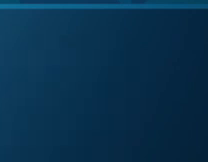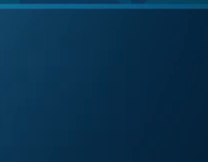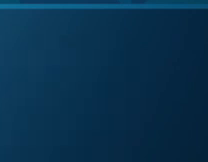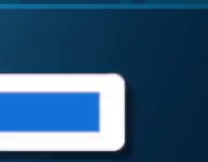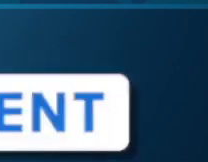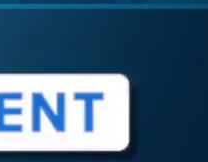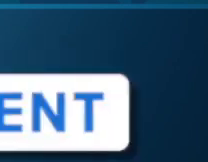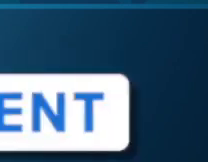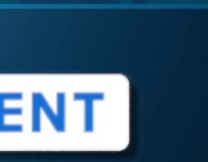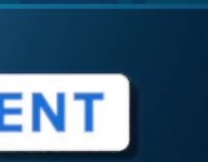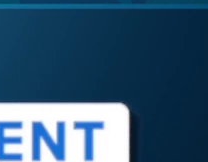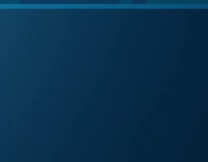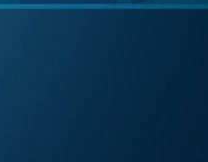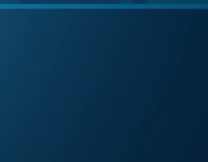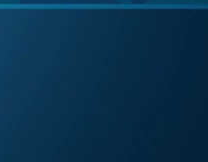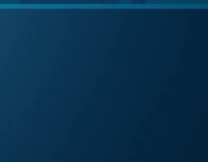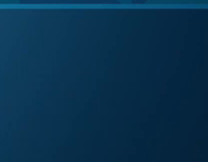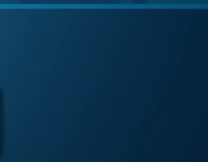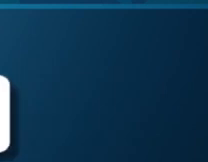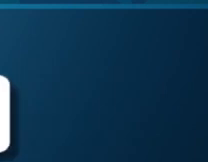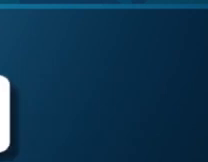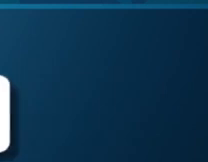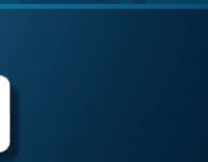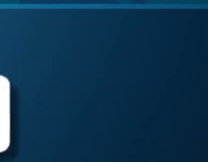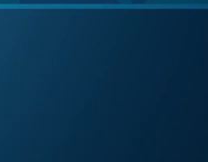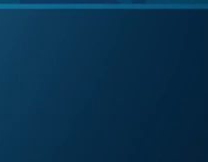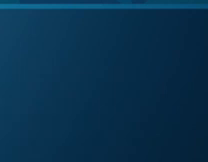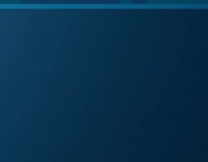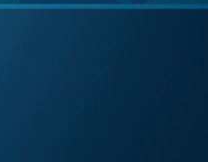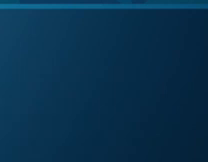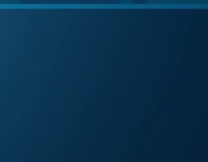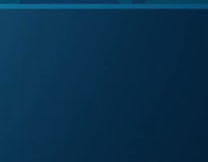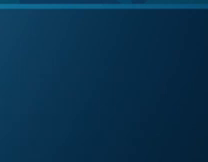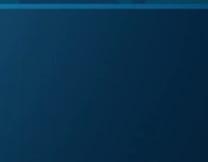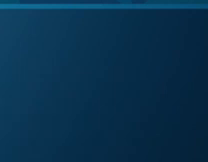notificação. Fo comentário no fahetutang ba media social siraseluk.